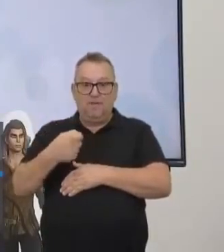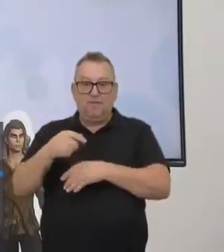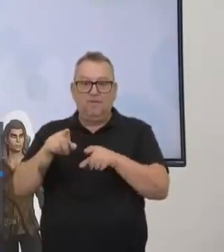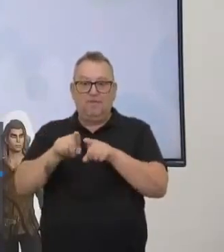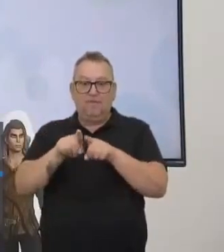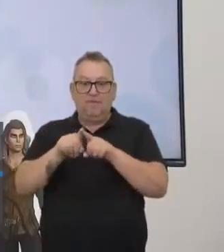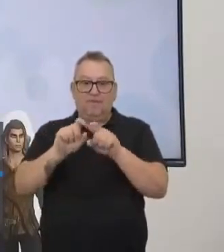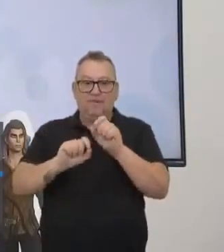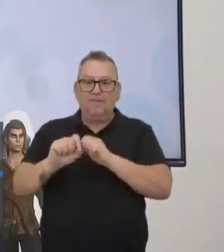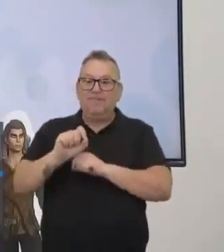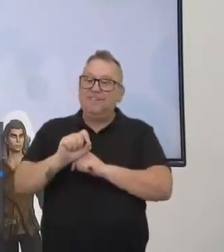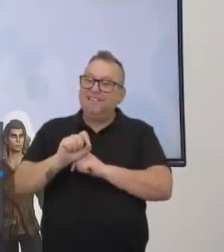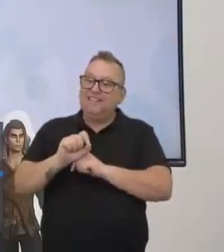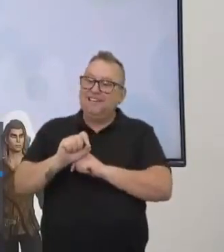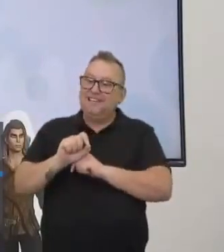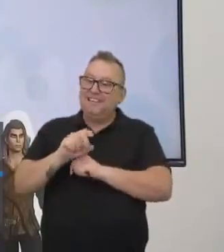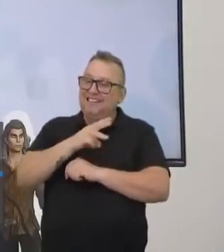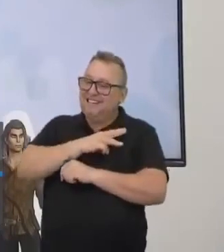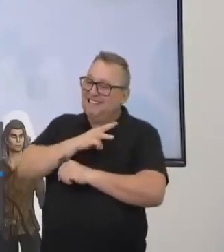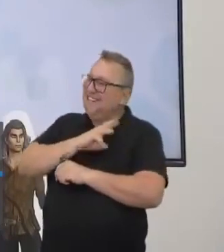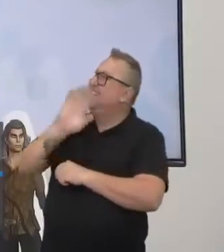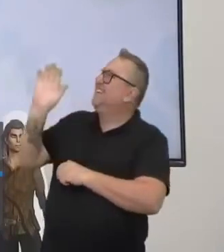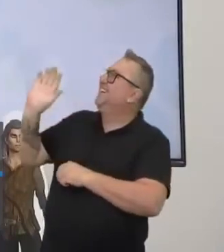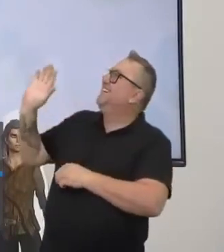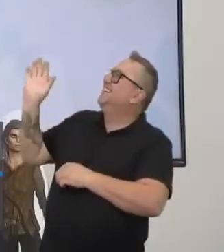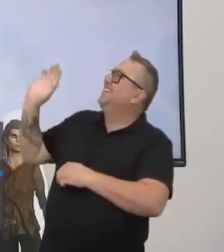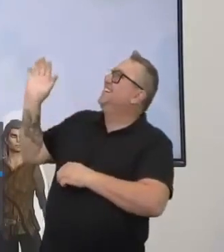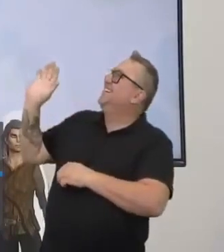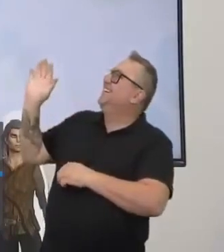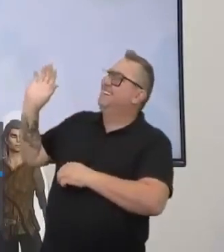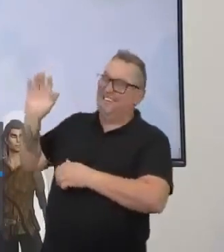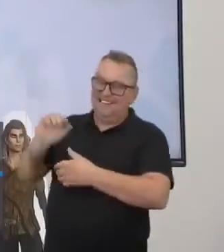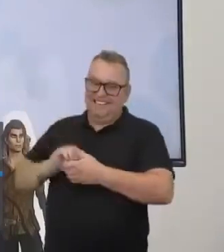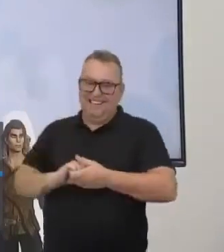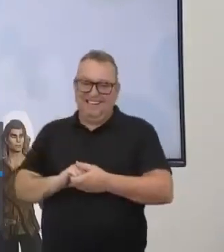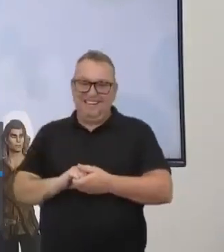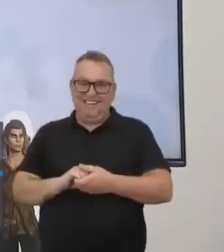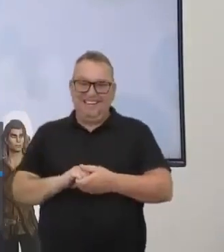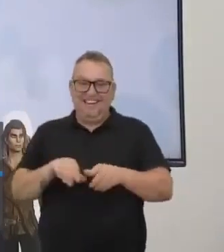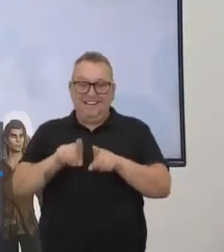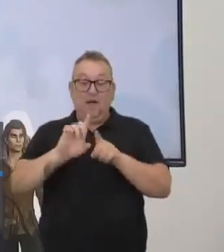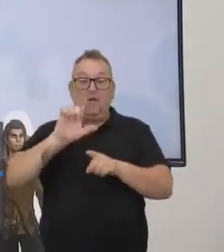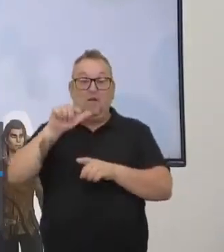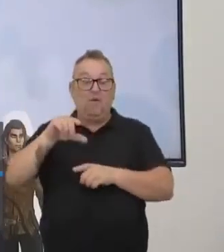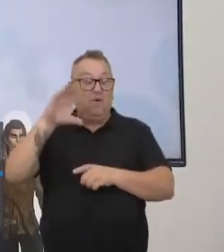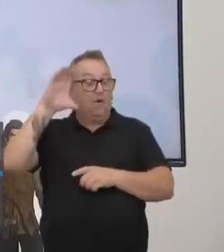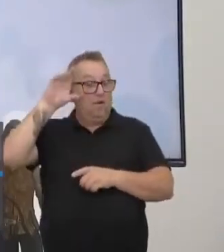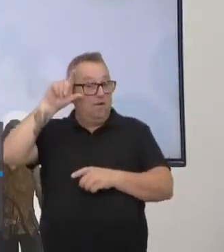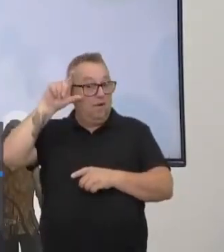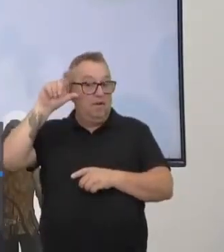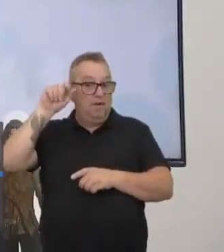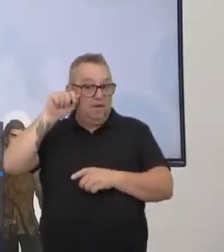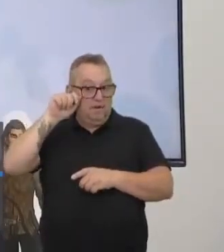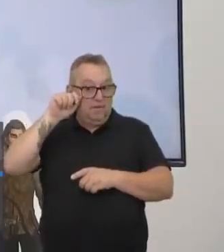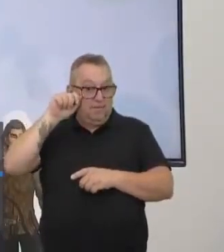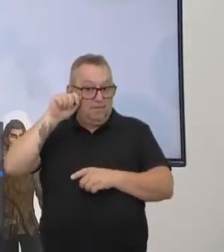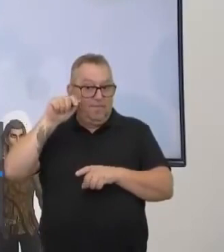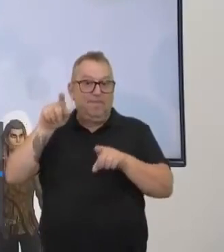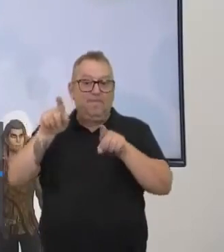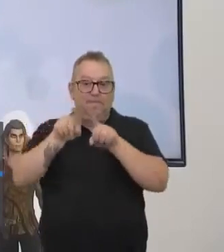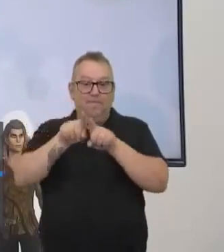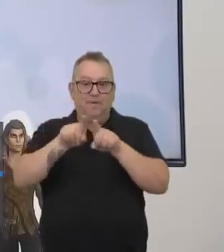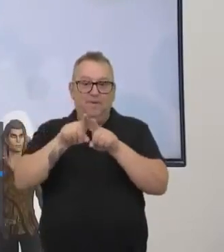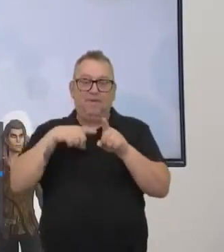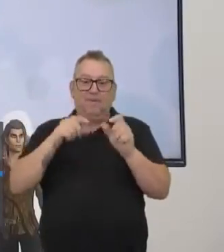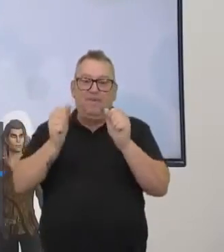deixa eu ver quem que é, o Cid. Bom dia, Cid, querido. Na sequência, teremos o André. Então, assim, essa aula é feita por